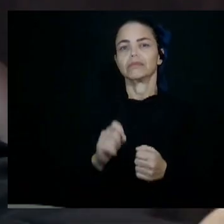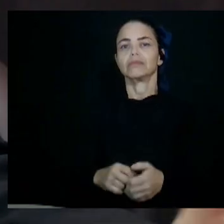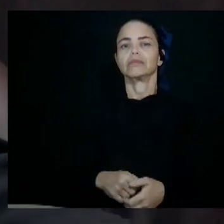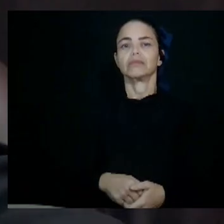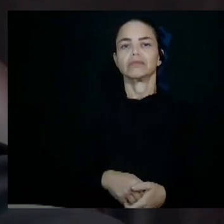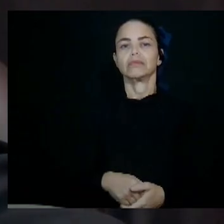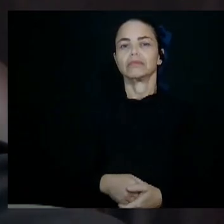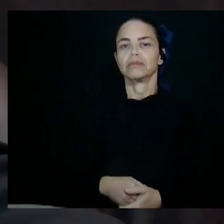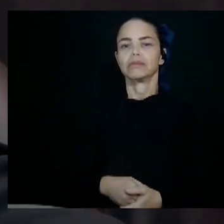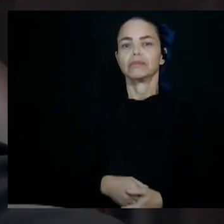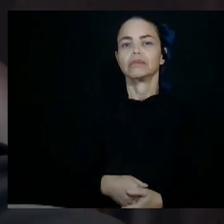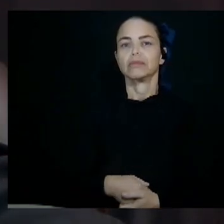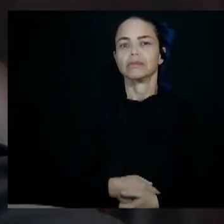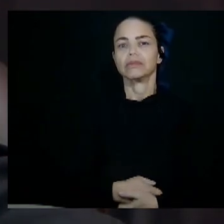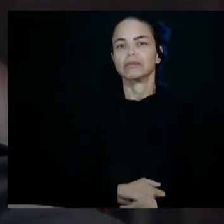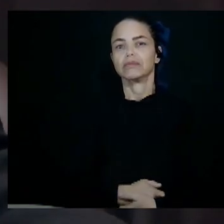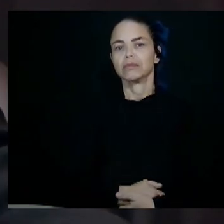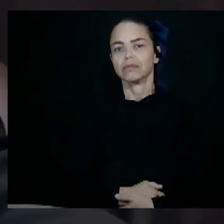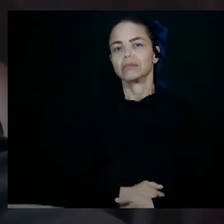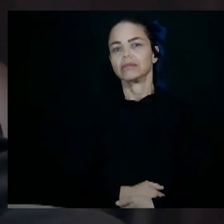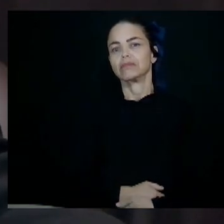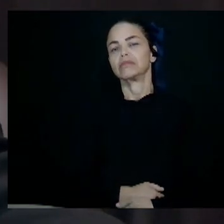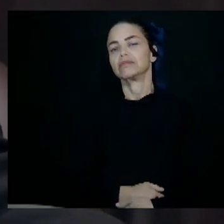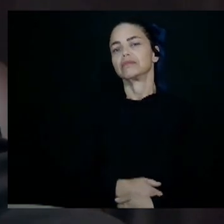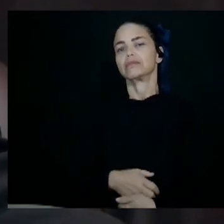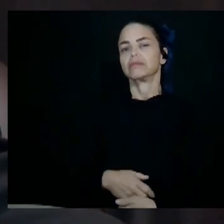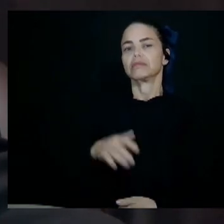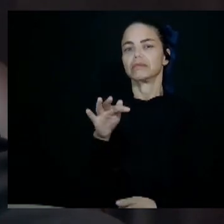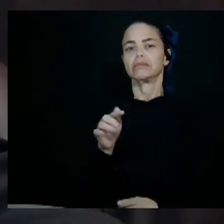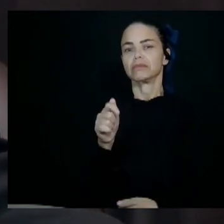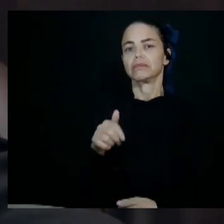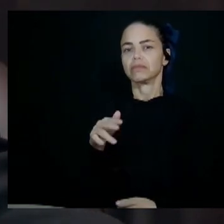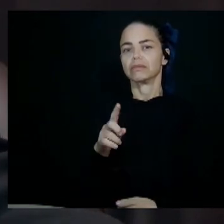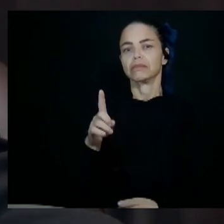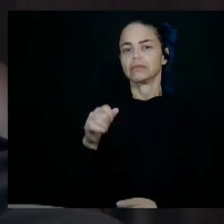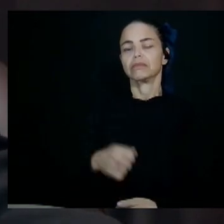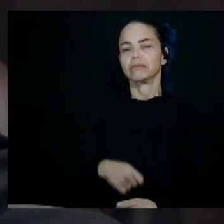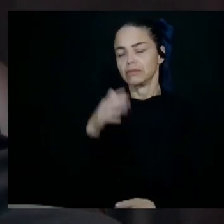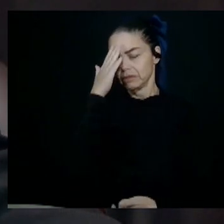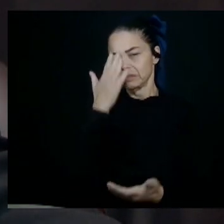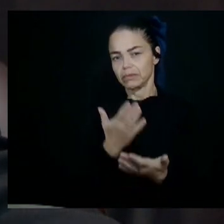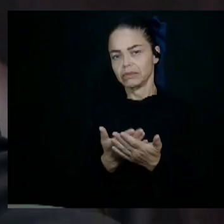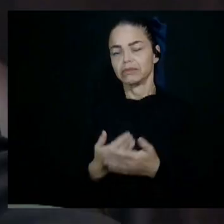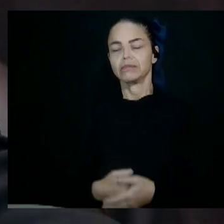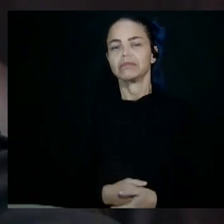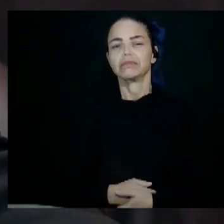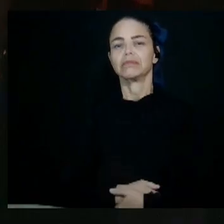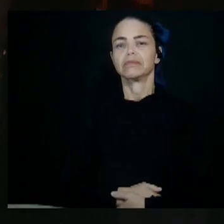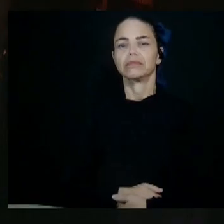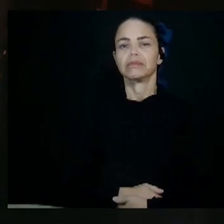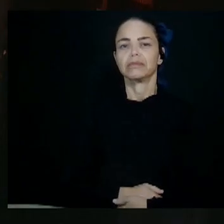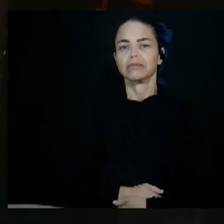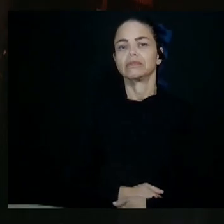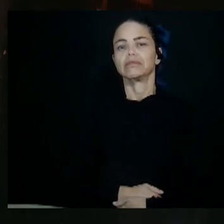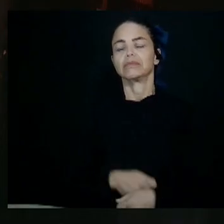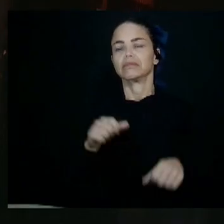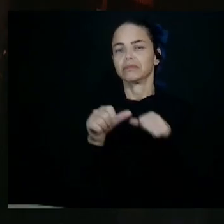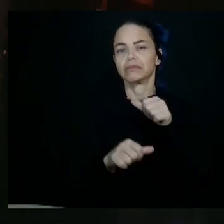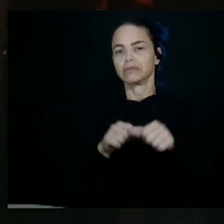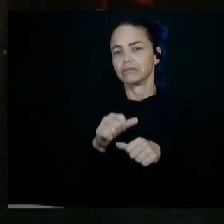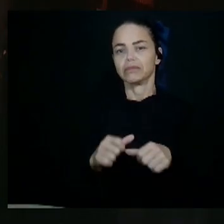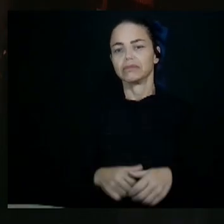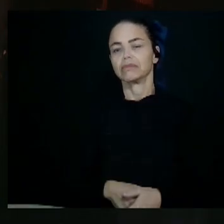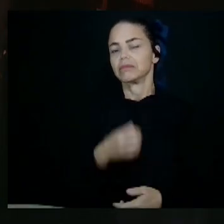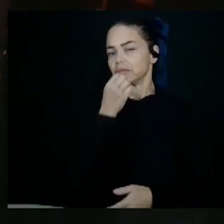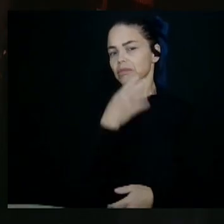Você? Eu mesma. Então, Fernanda, é só acreditar. Olha Tá? aí, tá É vendo? verdade. E muda, né? Então, Muda, que muda.